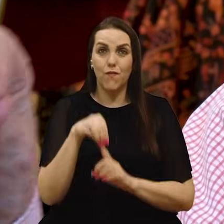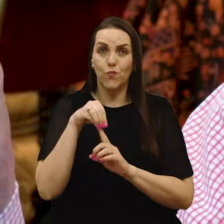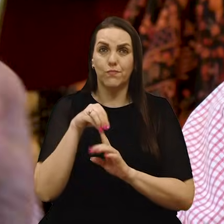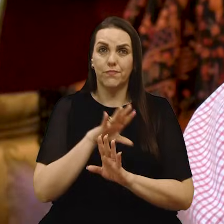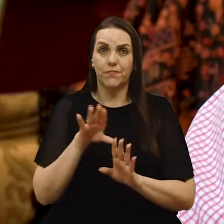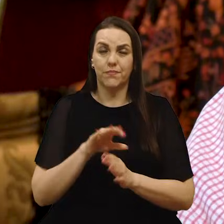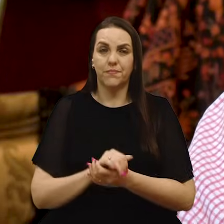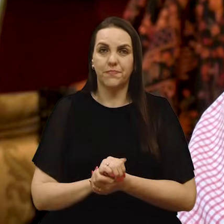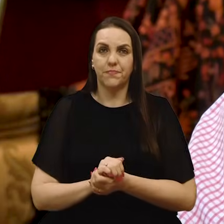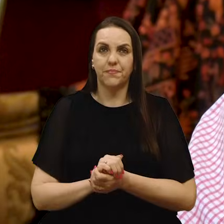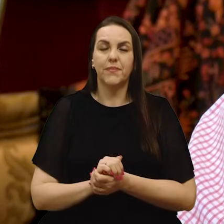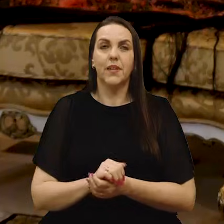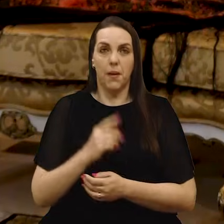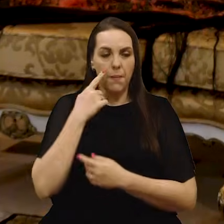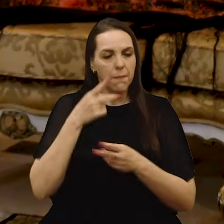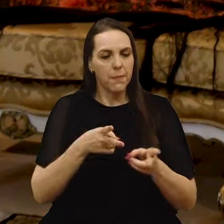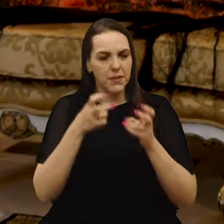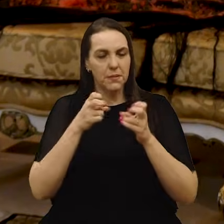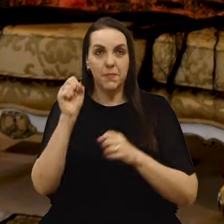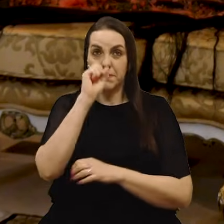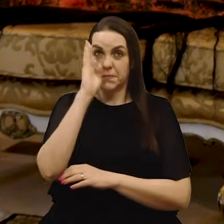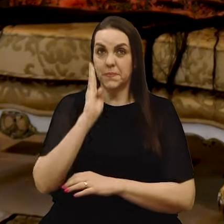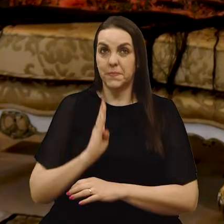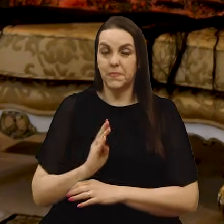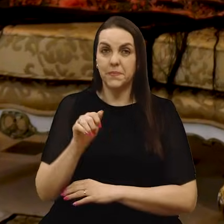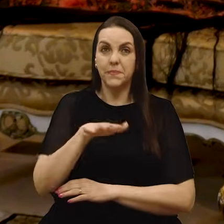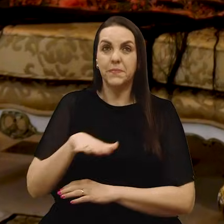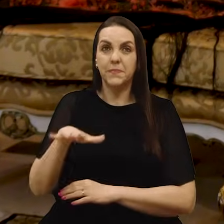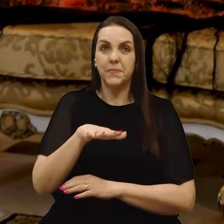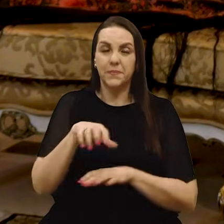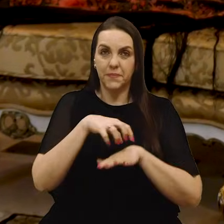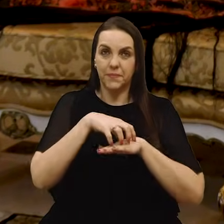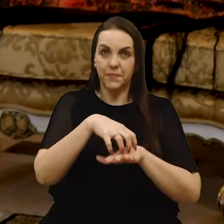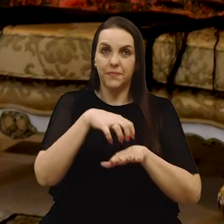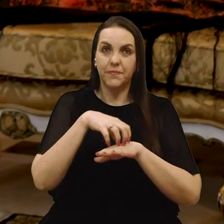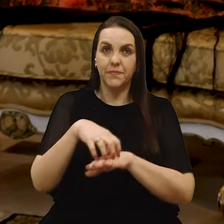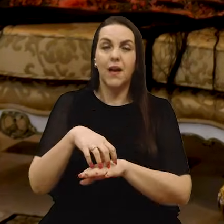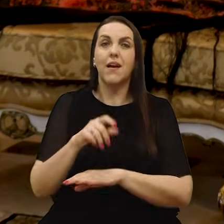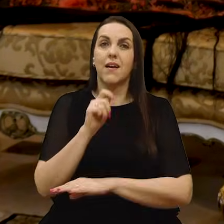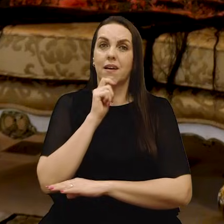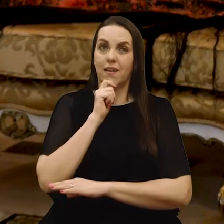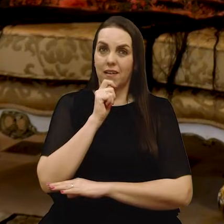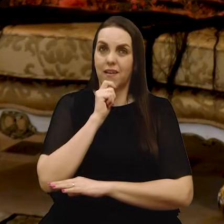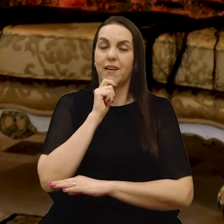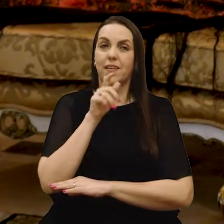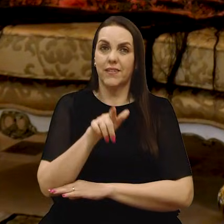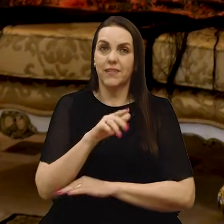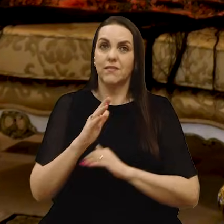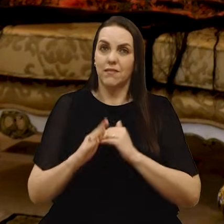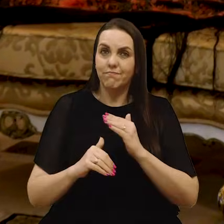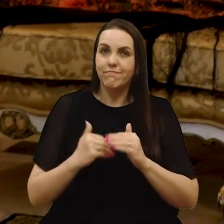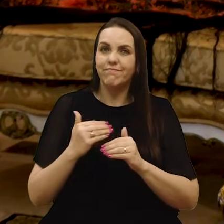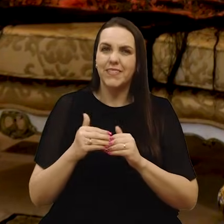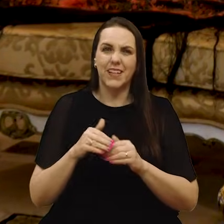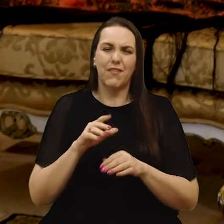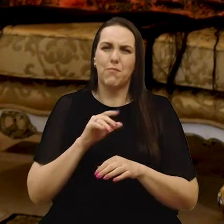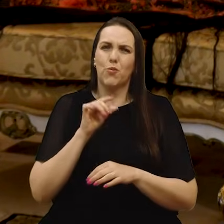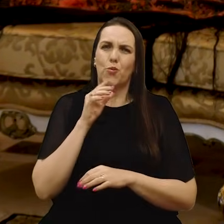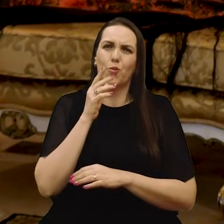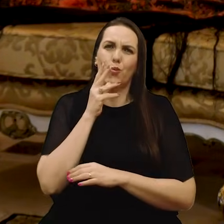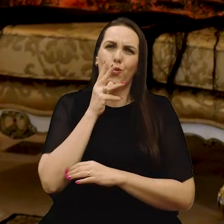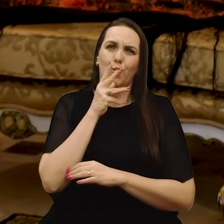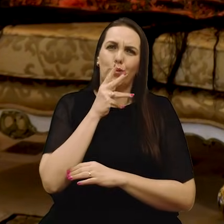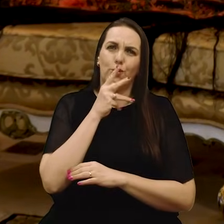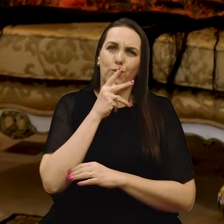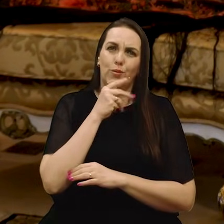programa fundamental. Nós vemos que o Brasil, no setor de transporte, ainda estava